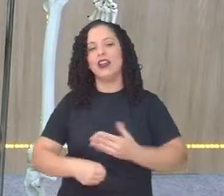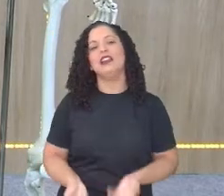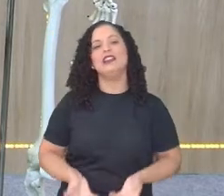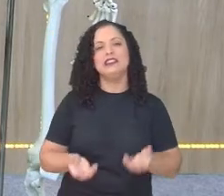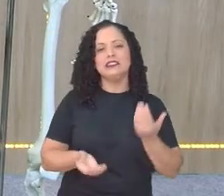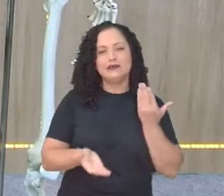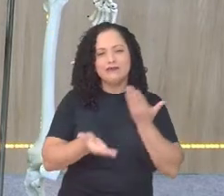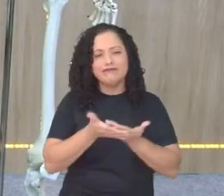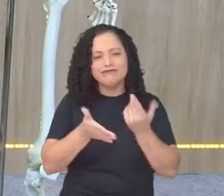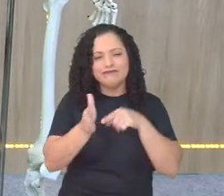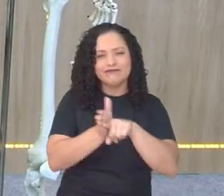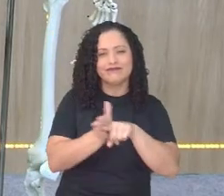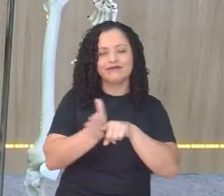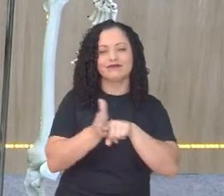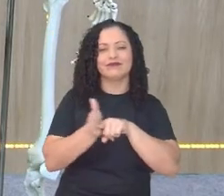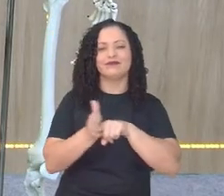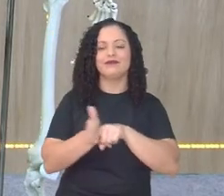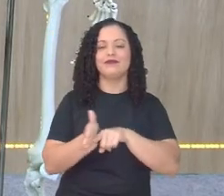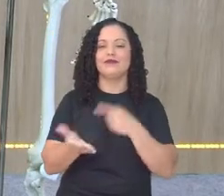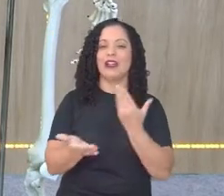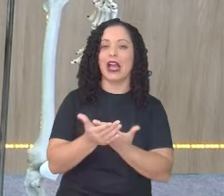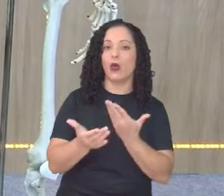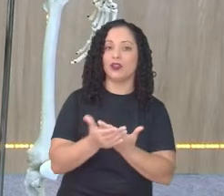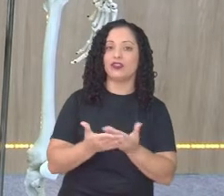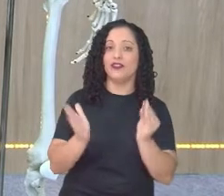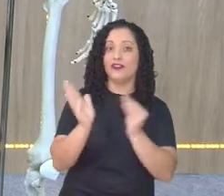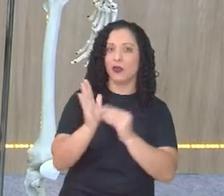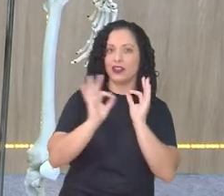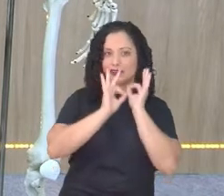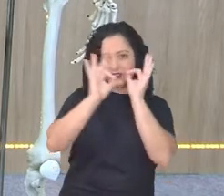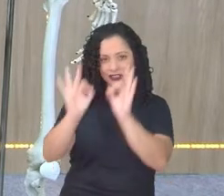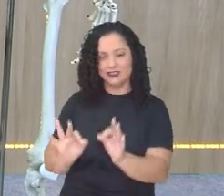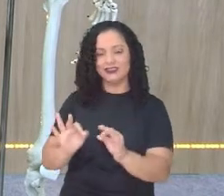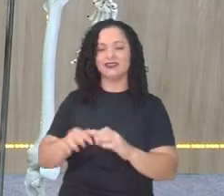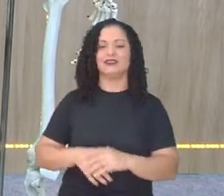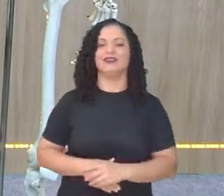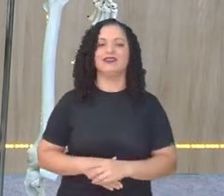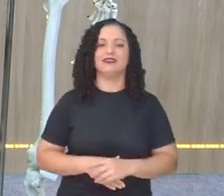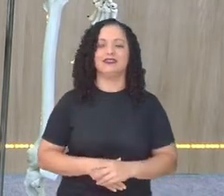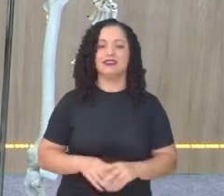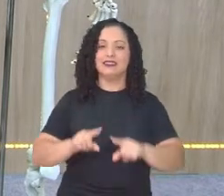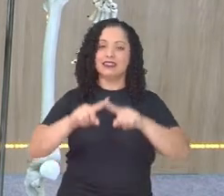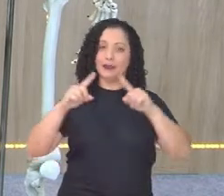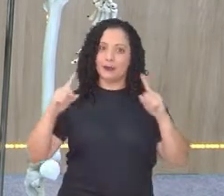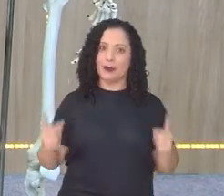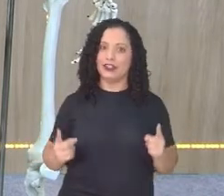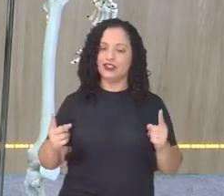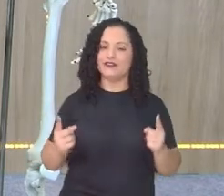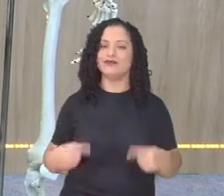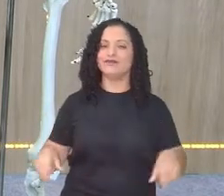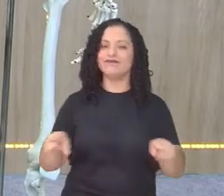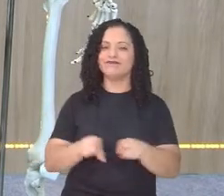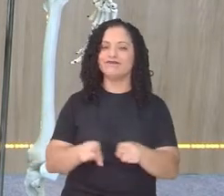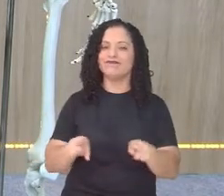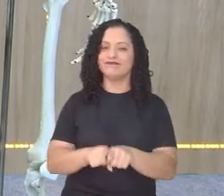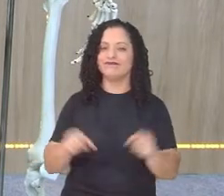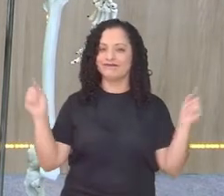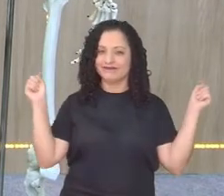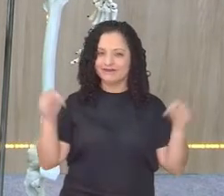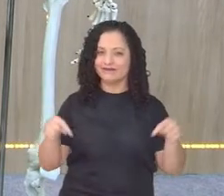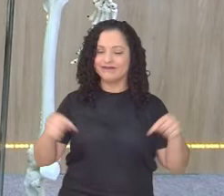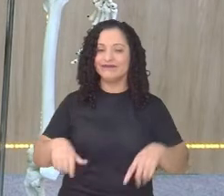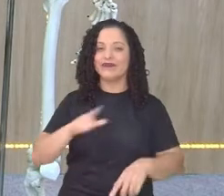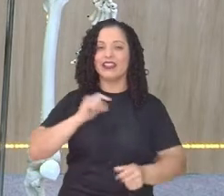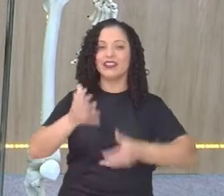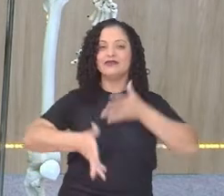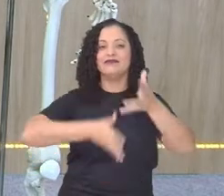essas aulas e ver as aulas que vocês ainda não assistiram. Mas, além de tudo isso, a gente conta aqui, né, com a questão